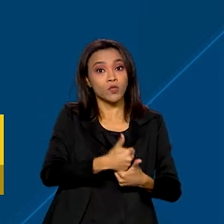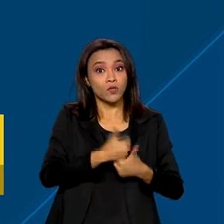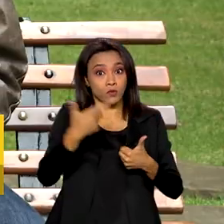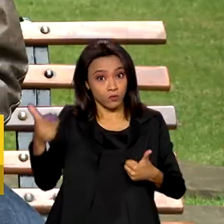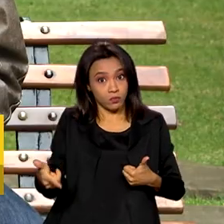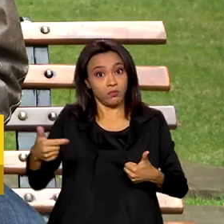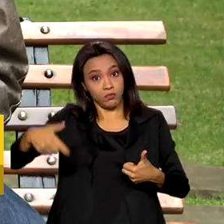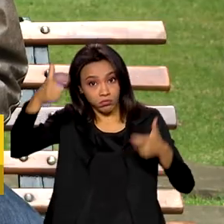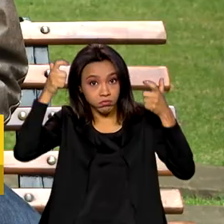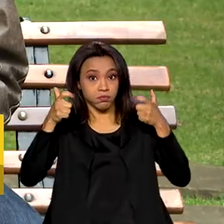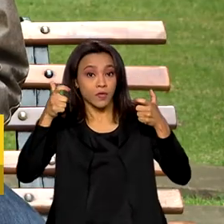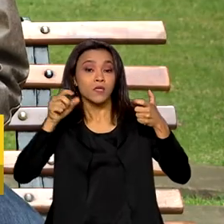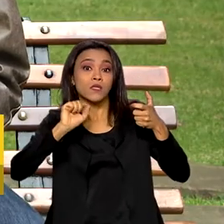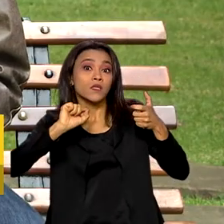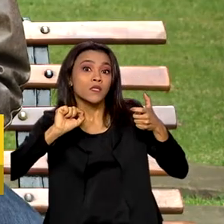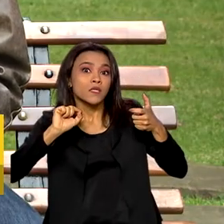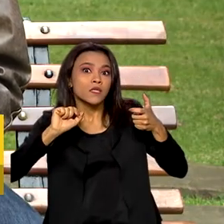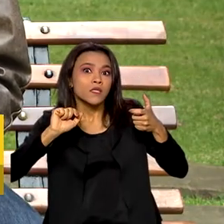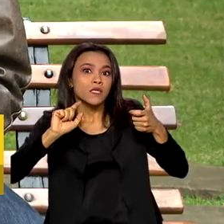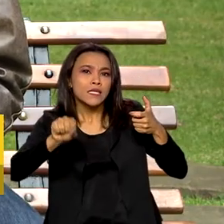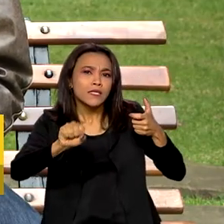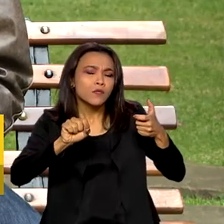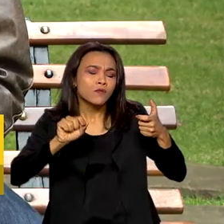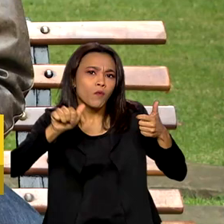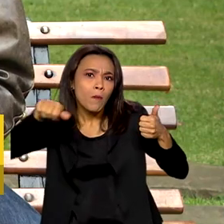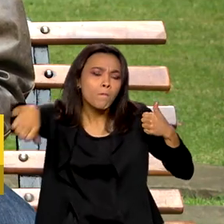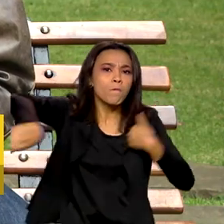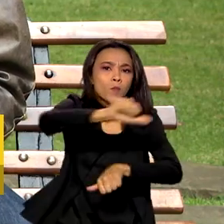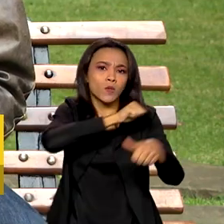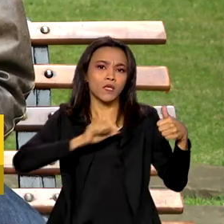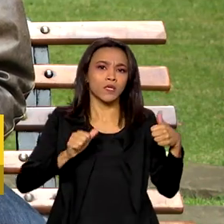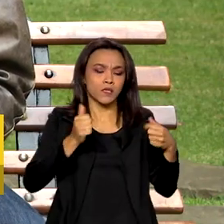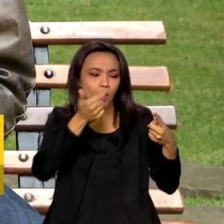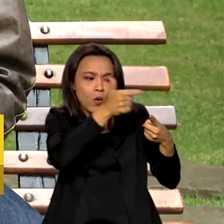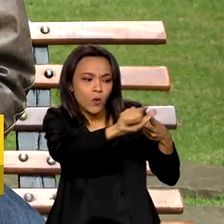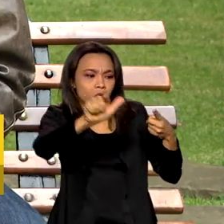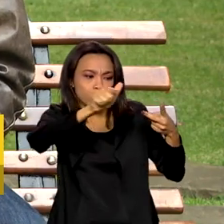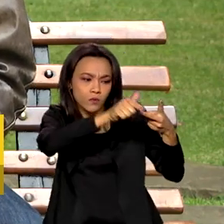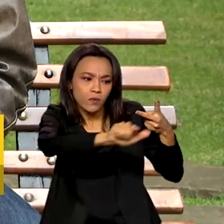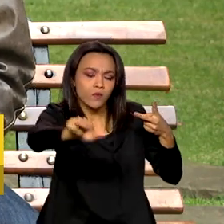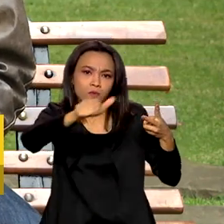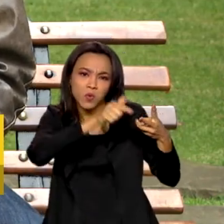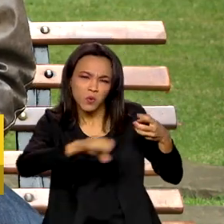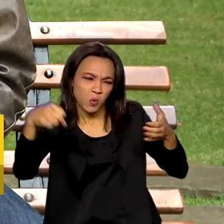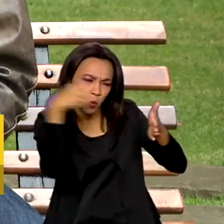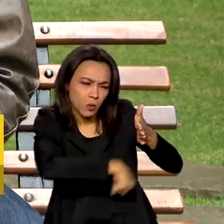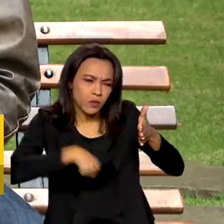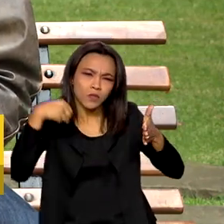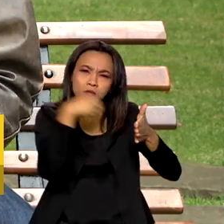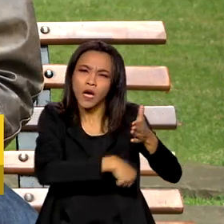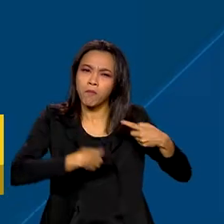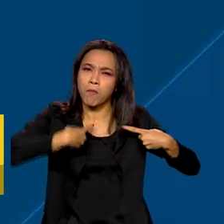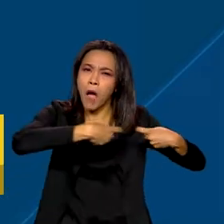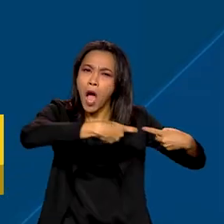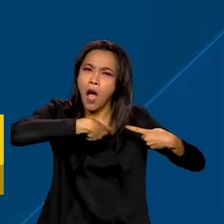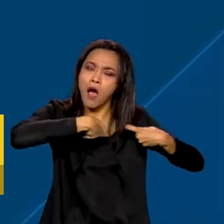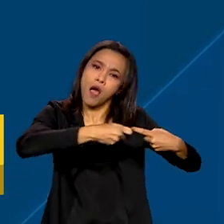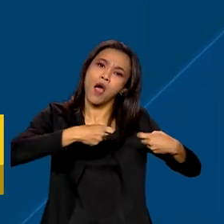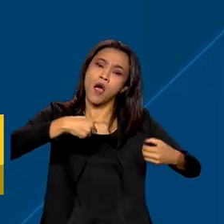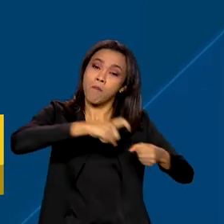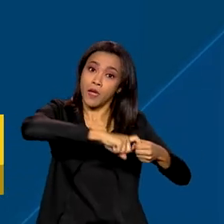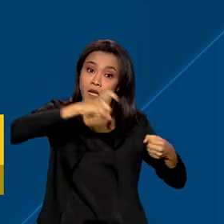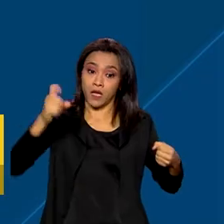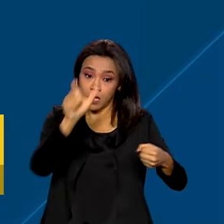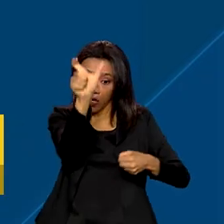imperador. Então é uma dessas transformações. Outros lutaram pela independência e Frei Caneca,